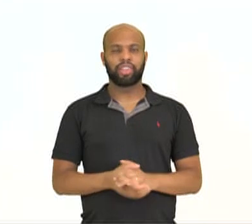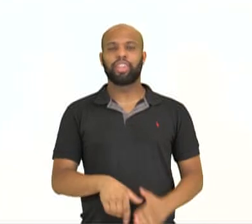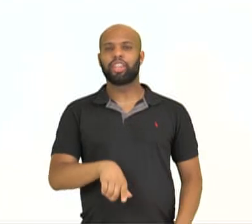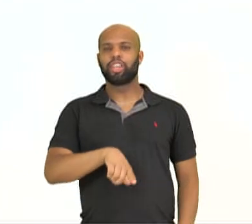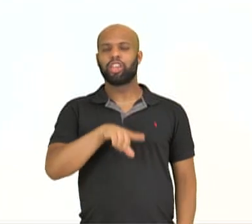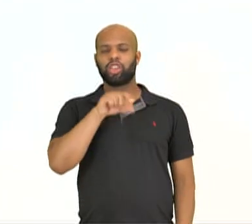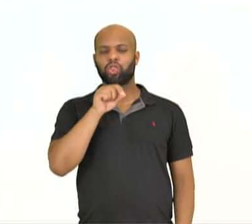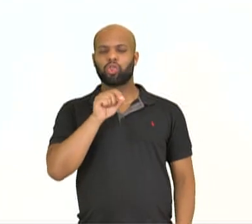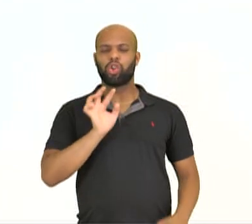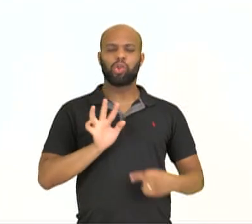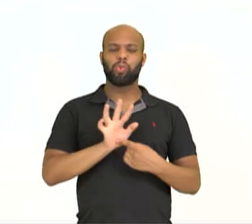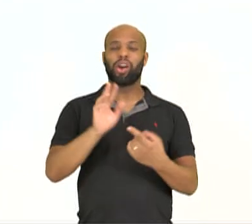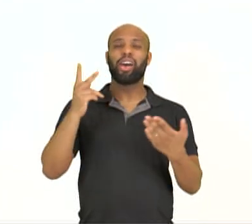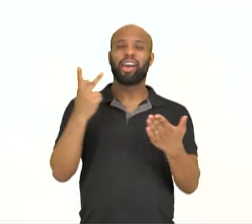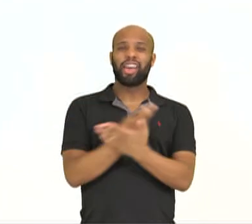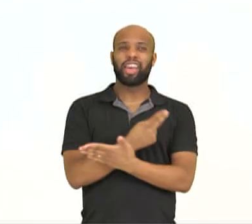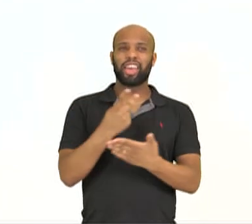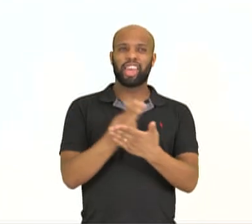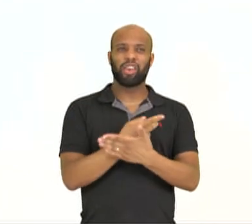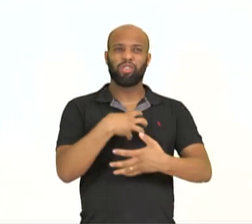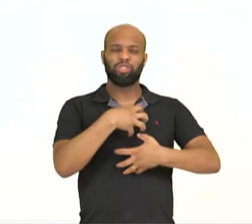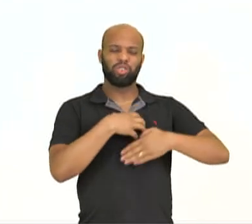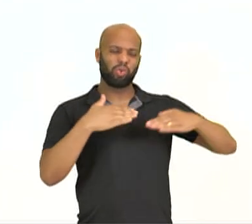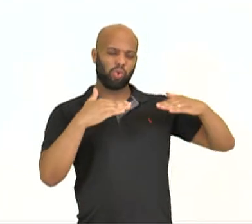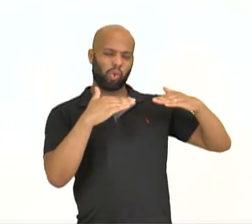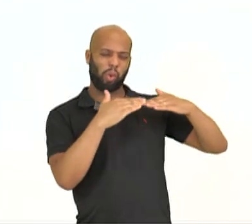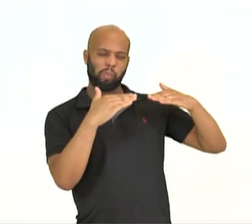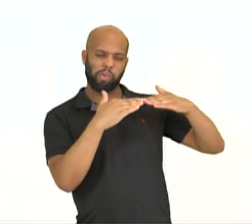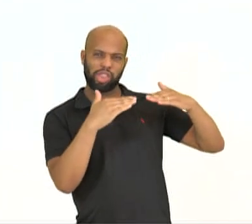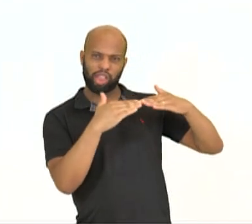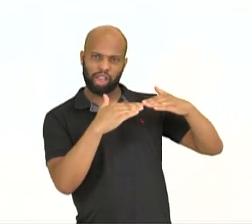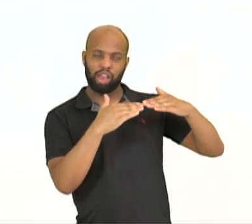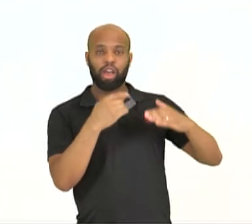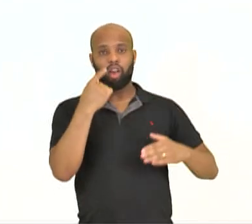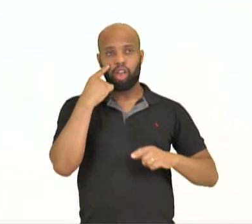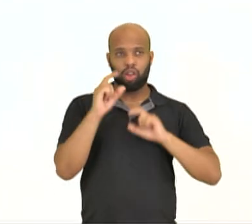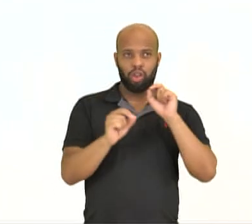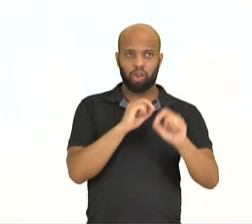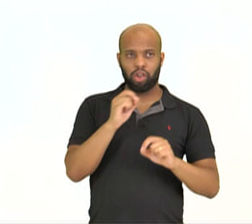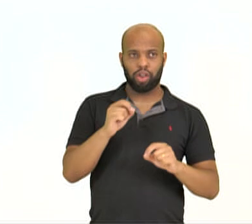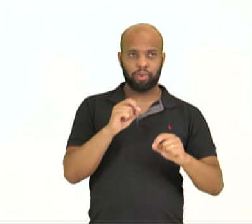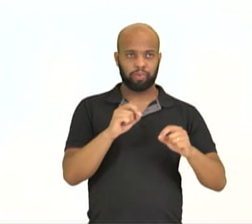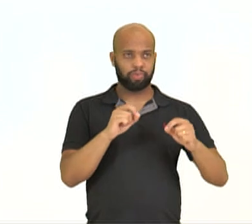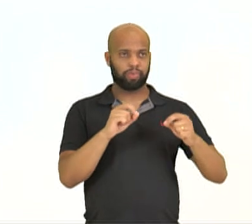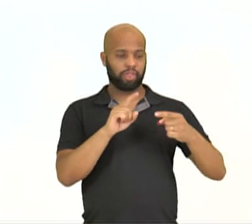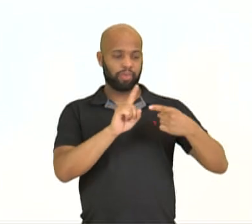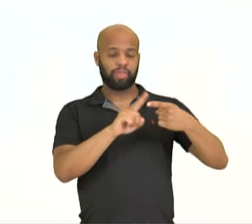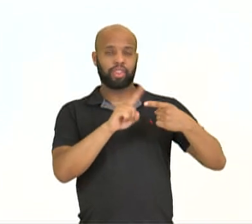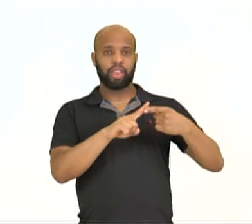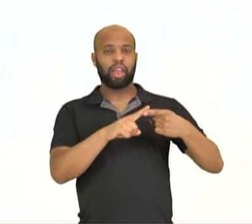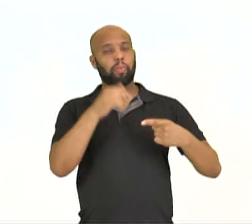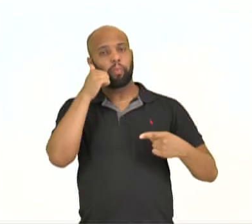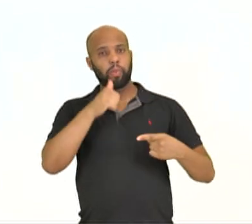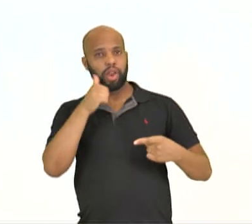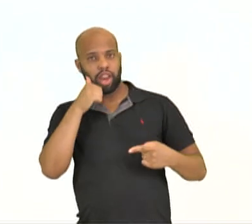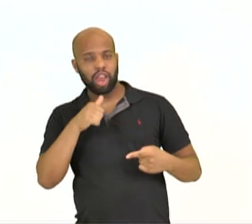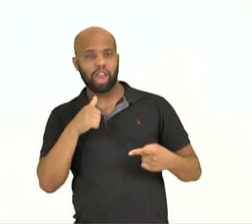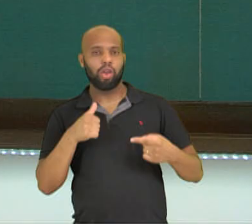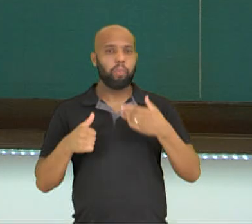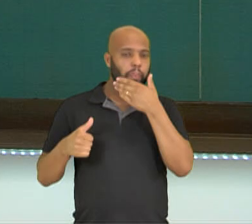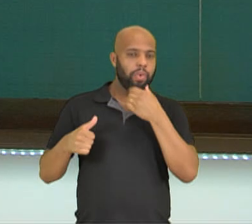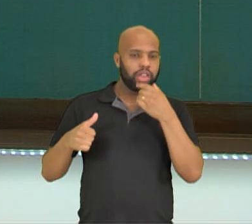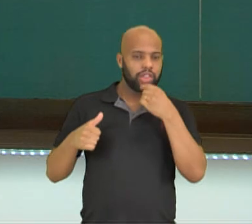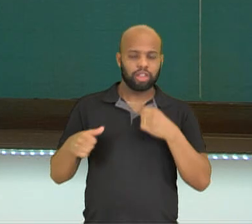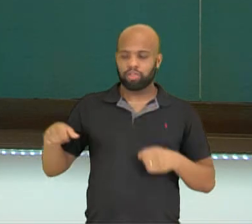Assinale a alternativa em que apresenta um erro de concordância. Olha a alternativa A. A moça e o rapaz sentaram-se na sala. Como eu tenho